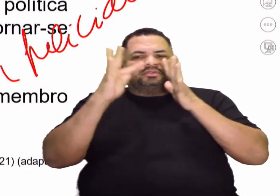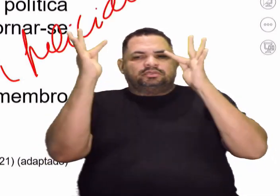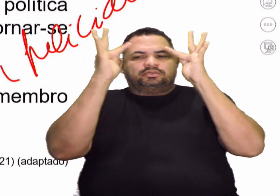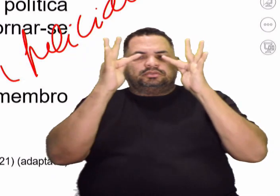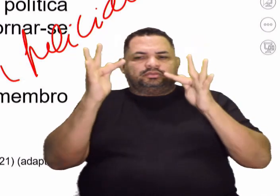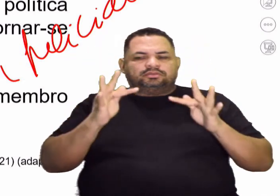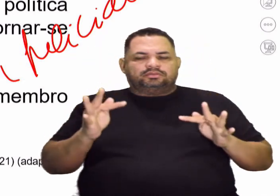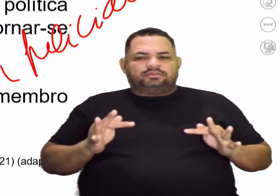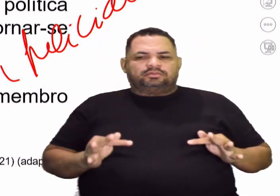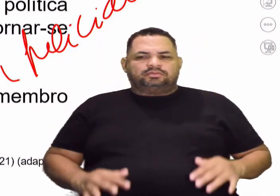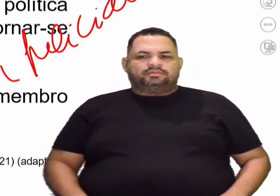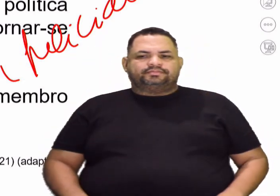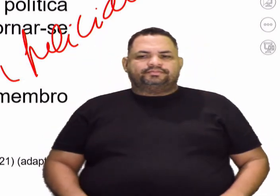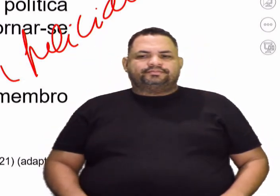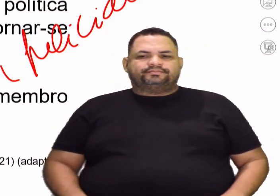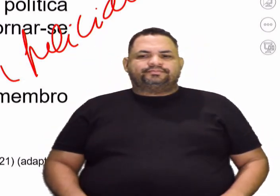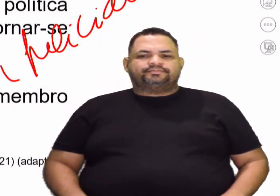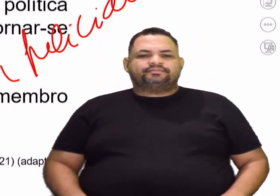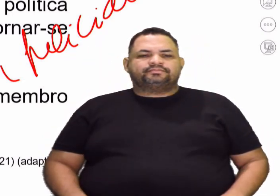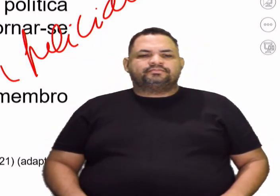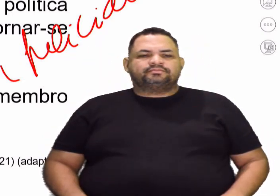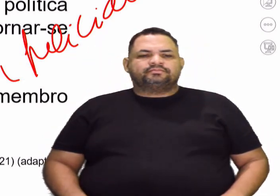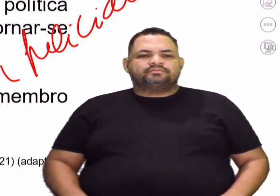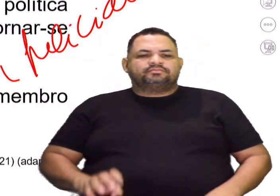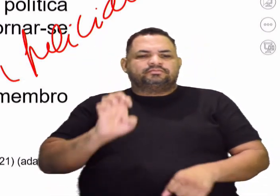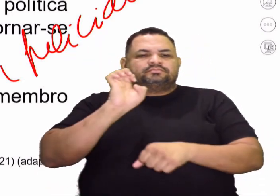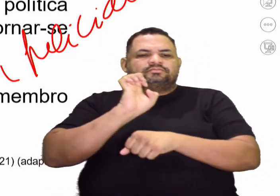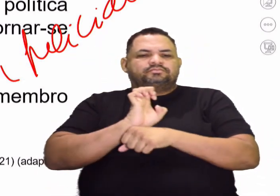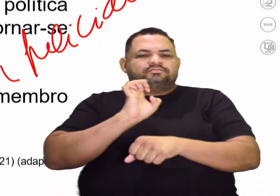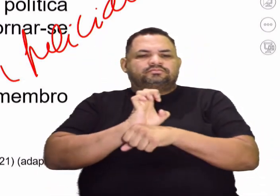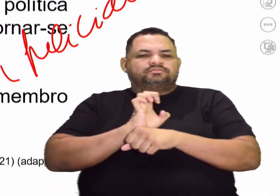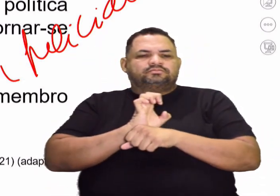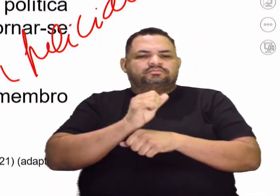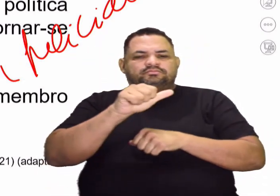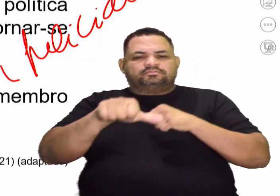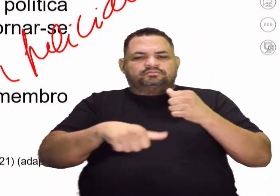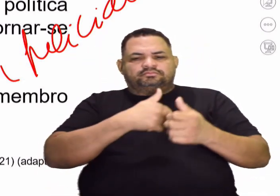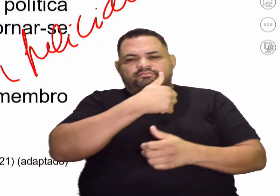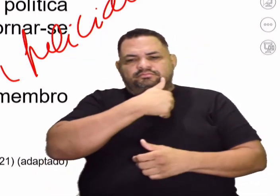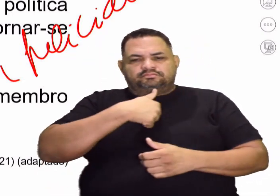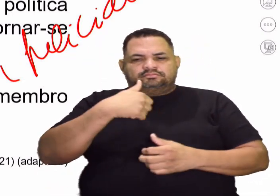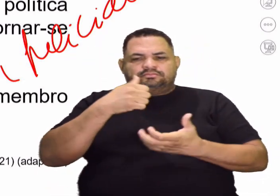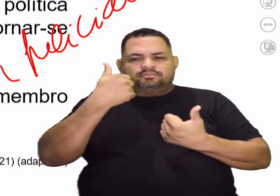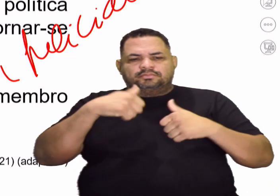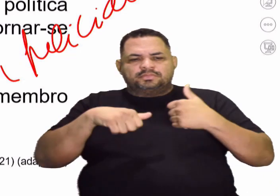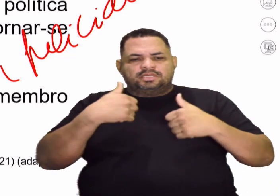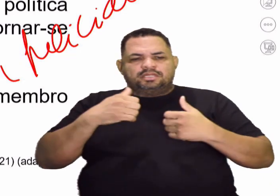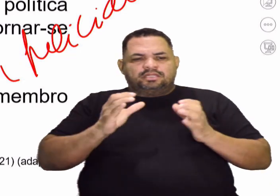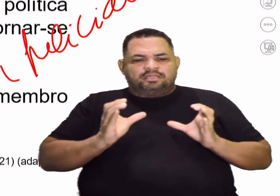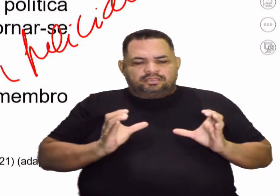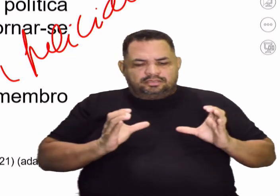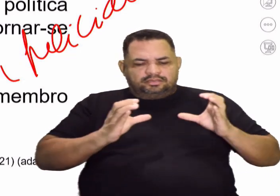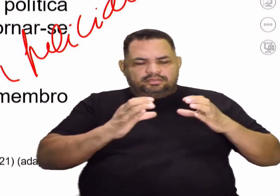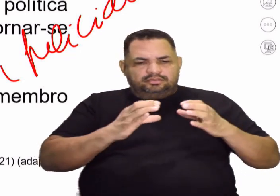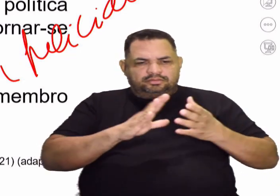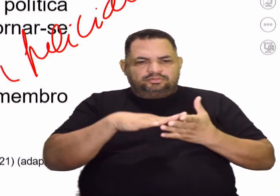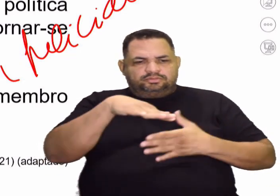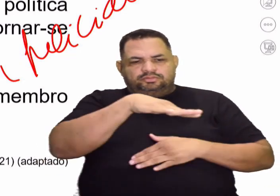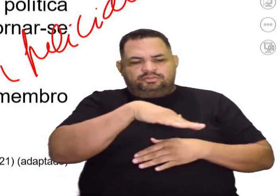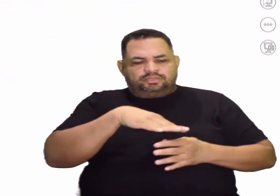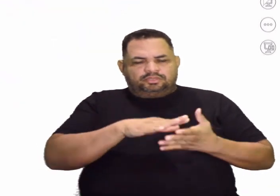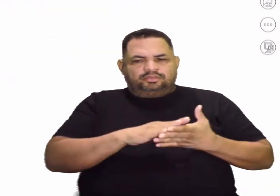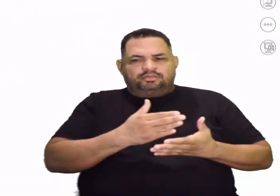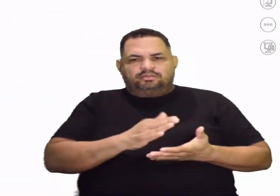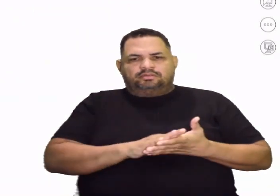Com a virtude. O Estado torna-se melhor, pois a qualidade do membro auxilia na perfeição do corpo.